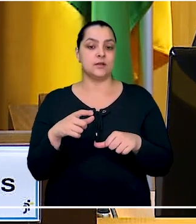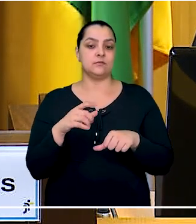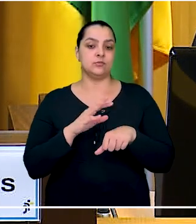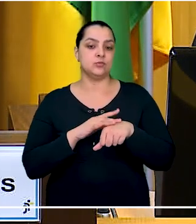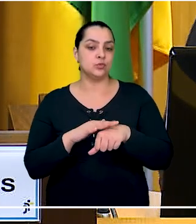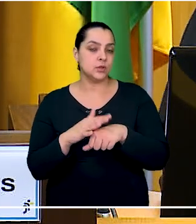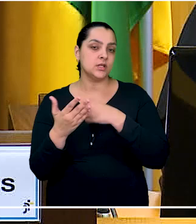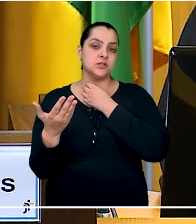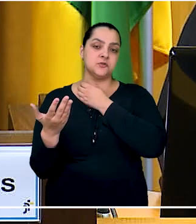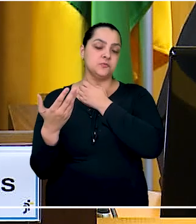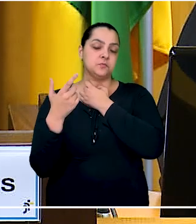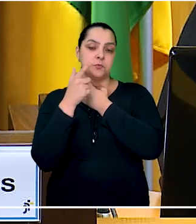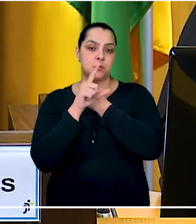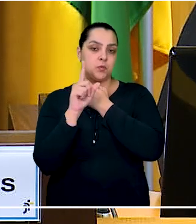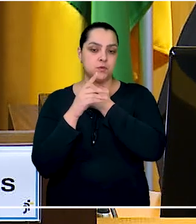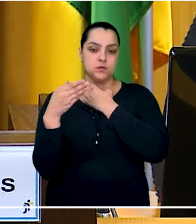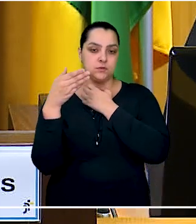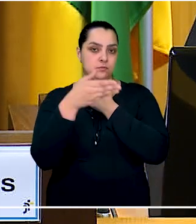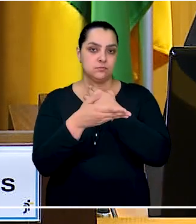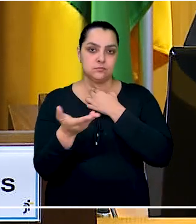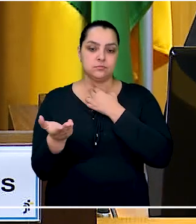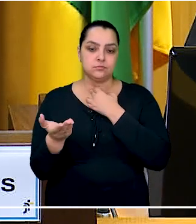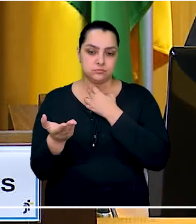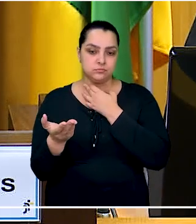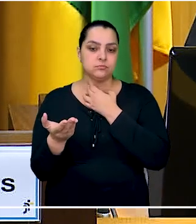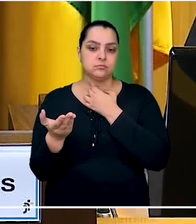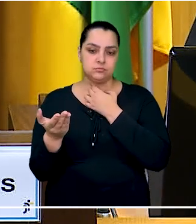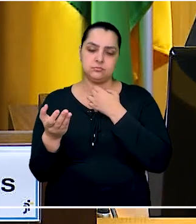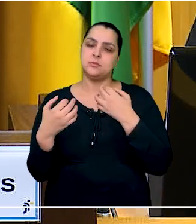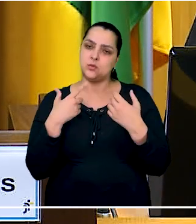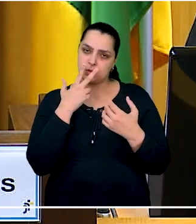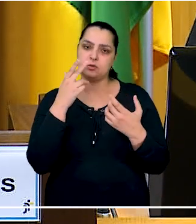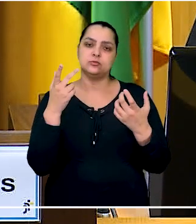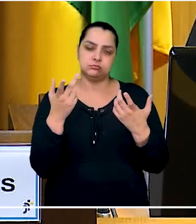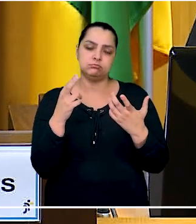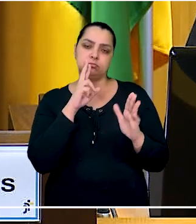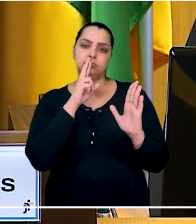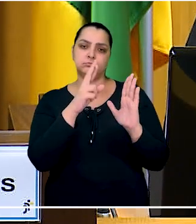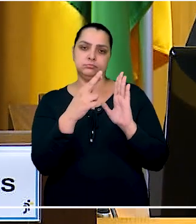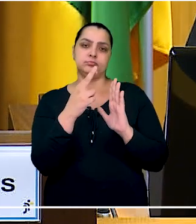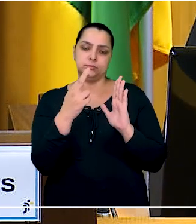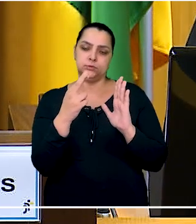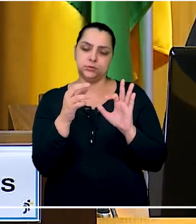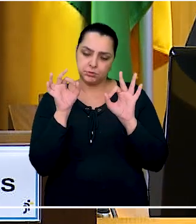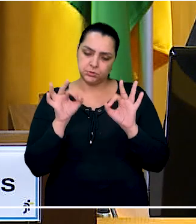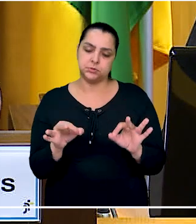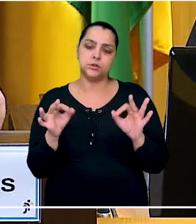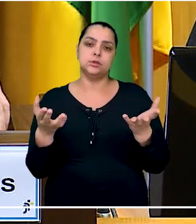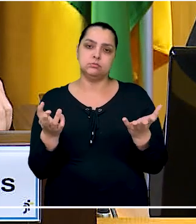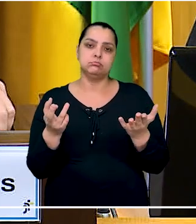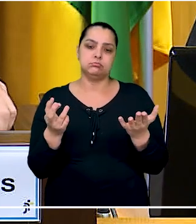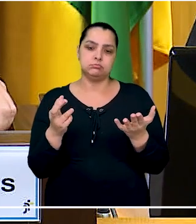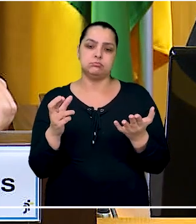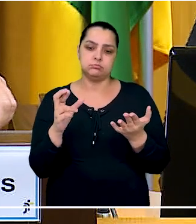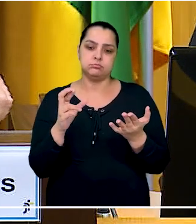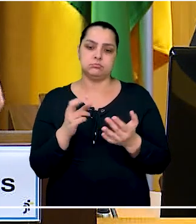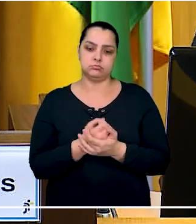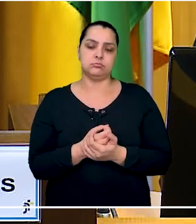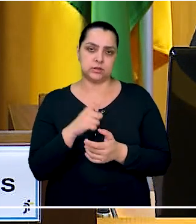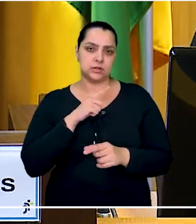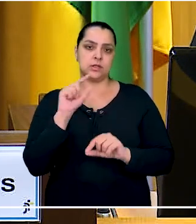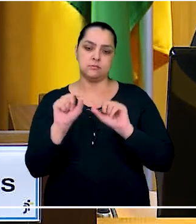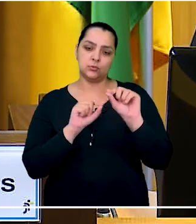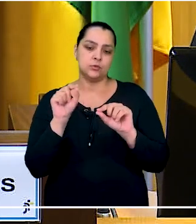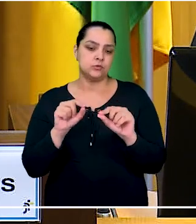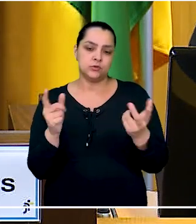estava doente, eu não poderia comparecer. Então, me parece aí mais do que justificável essa questão, e é esse o fato, é